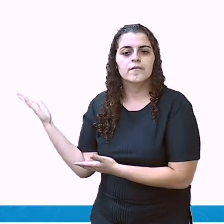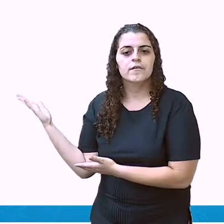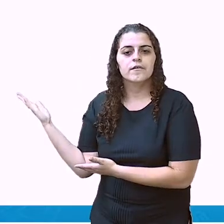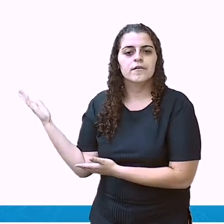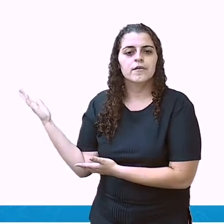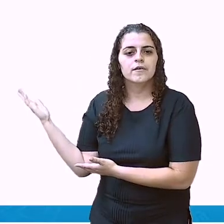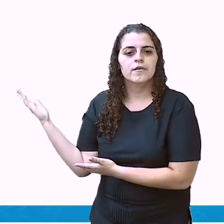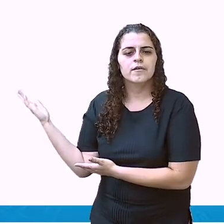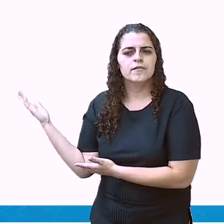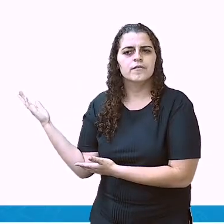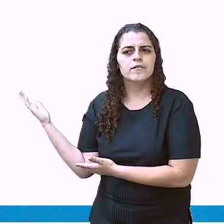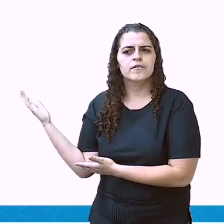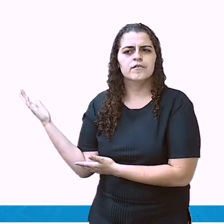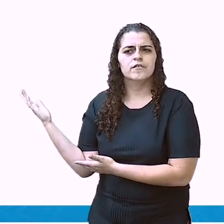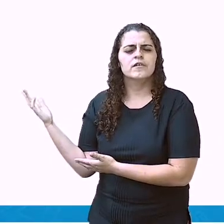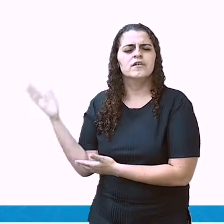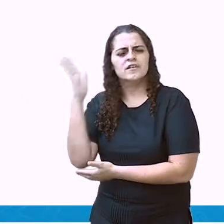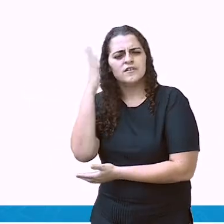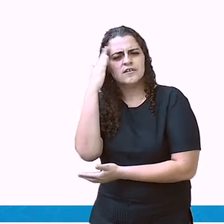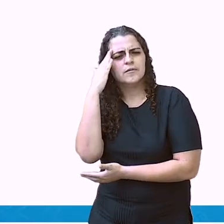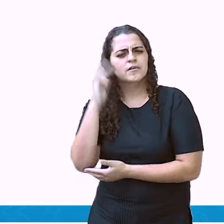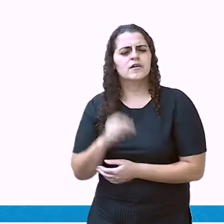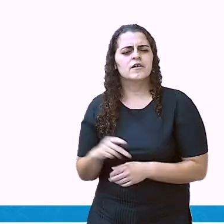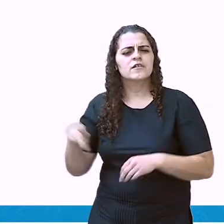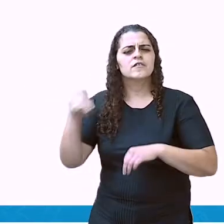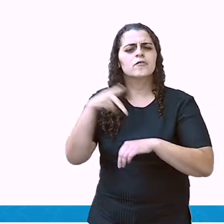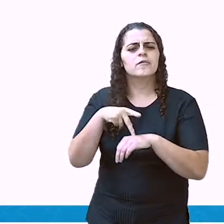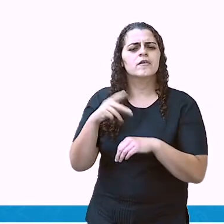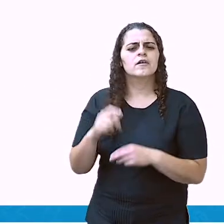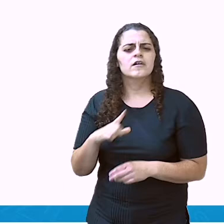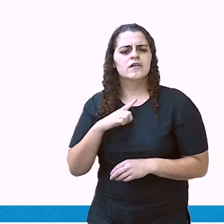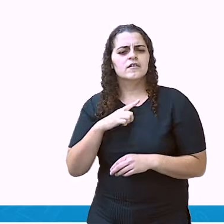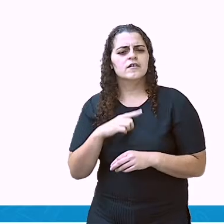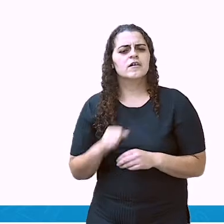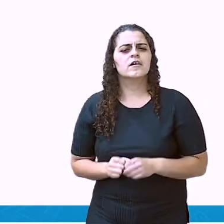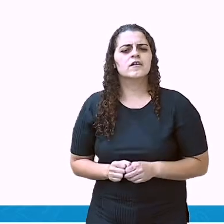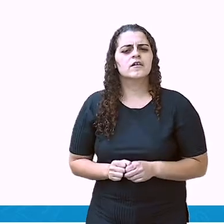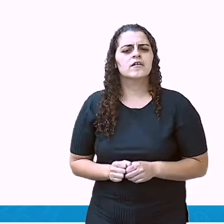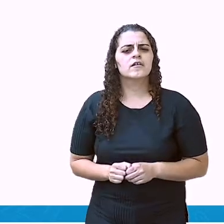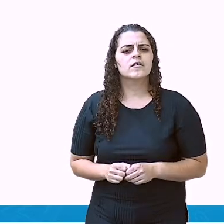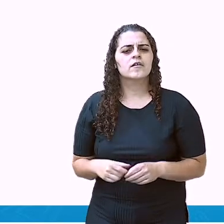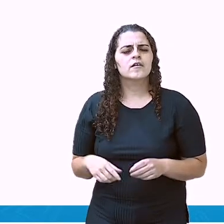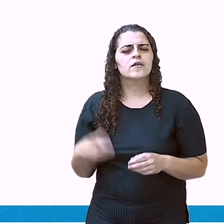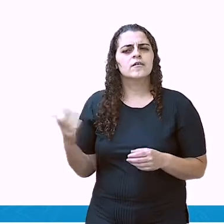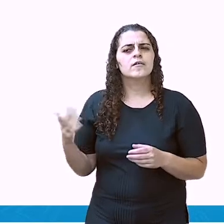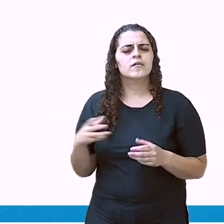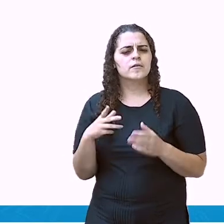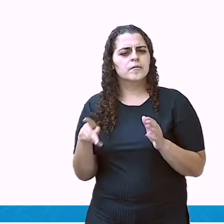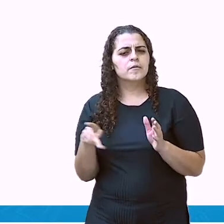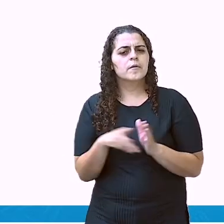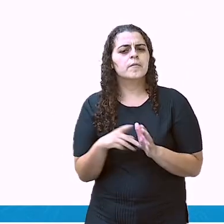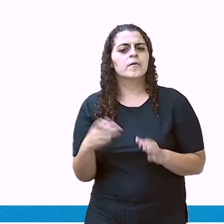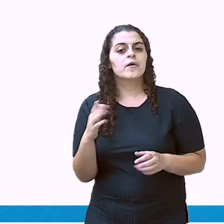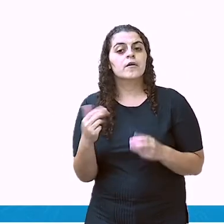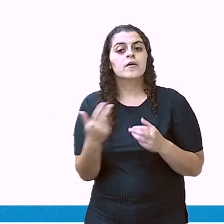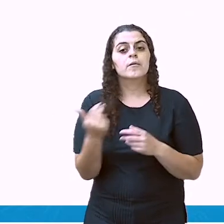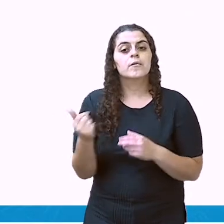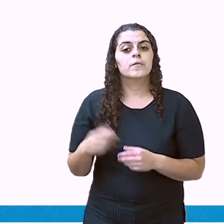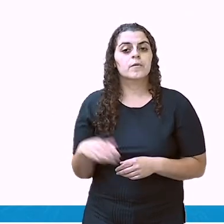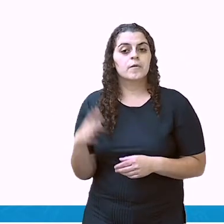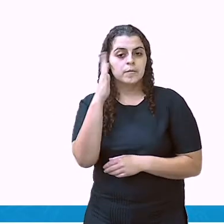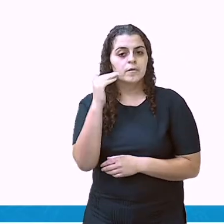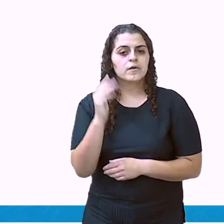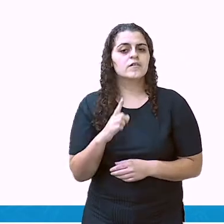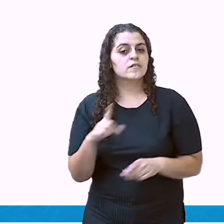Moçambique. Gente, sabe o que esses países têm em comum conosco?